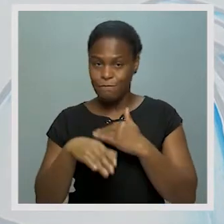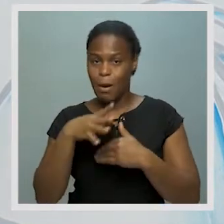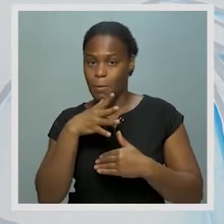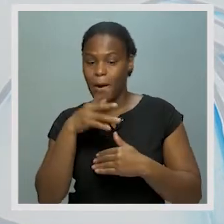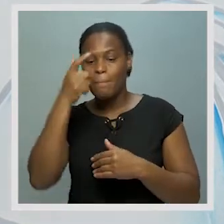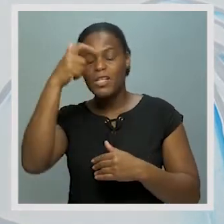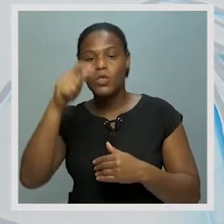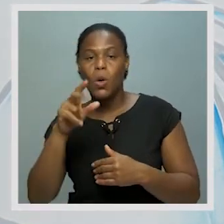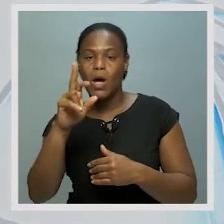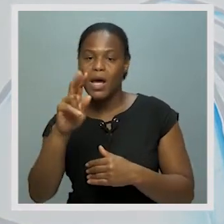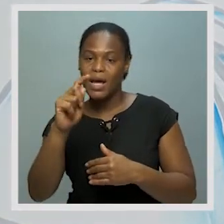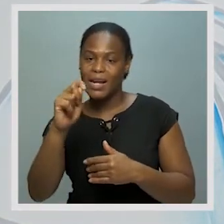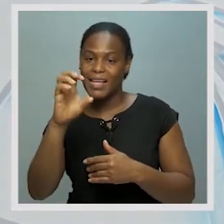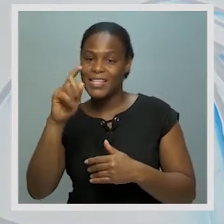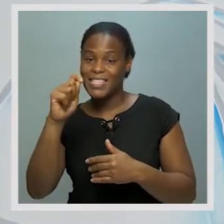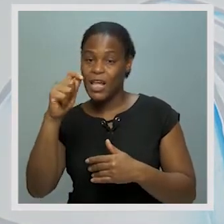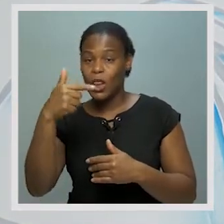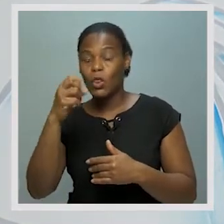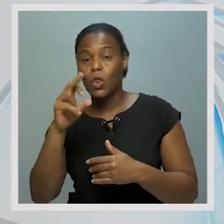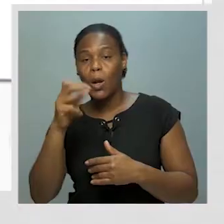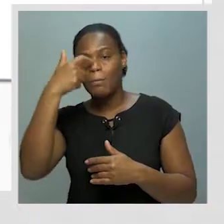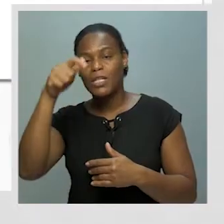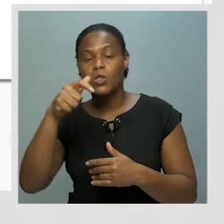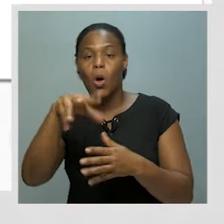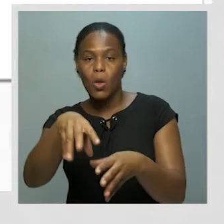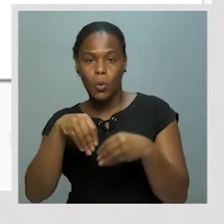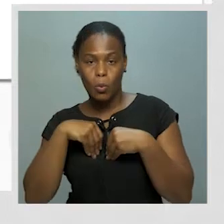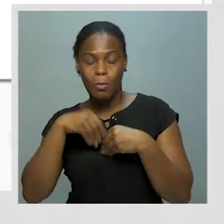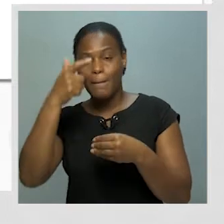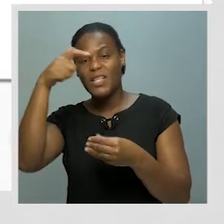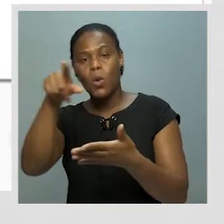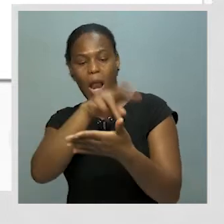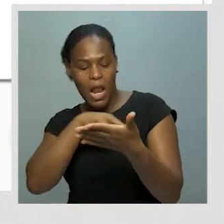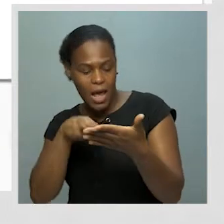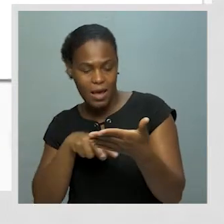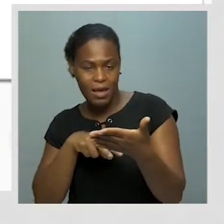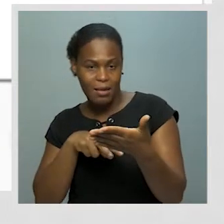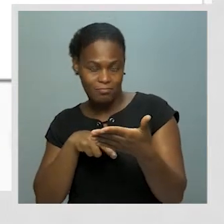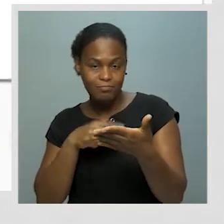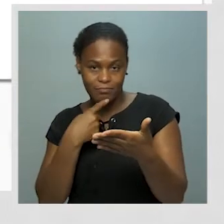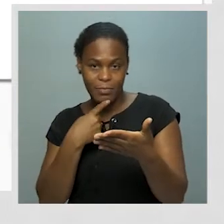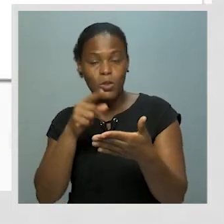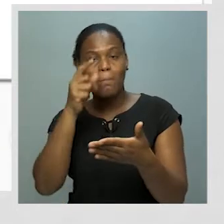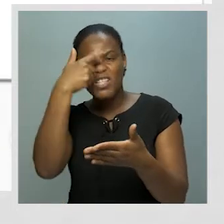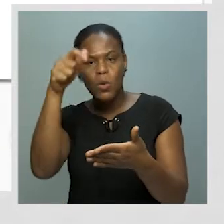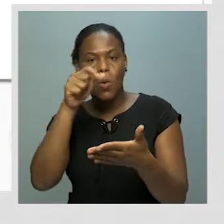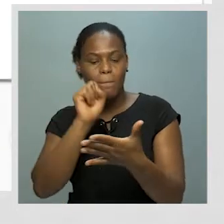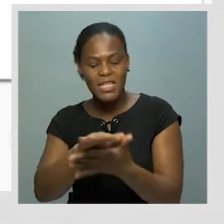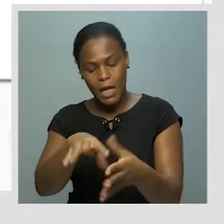receptor também conhecido com o nome de leitor, locutário e também destinatário. Depois nós